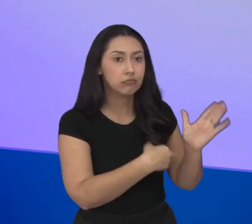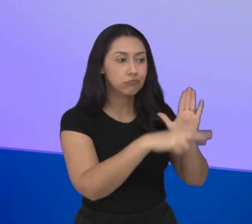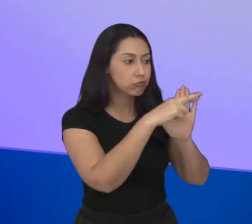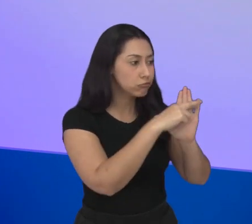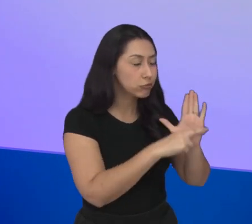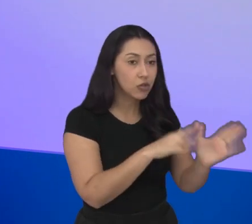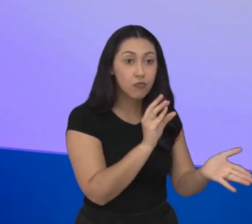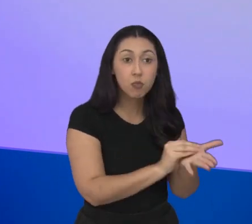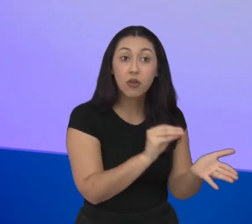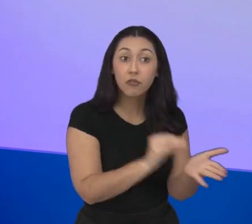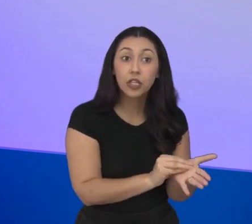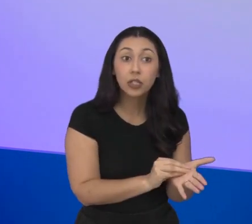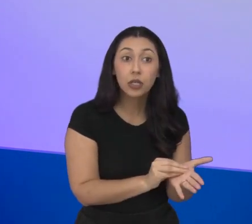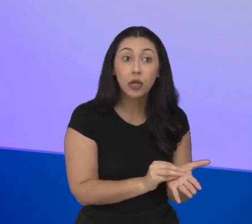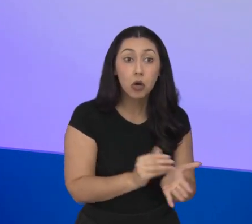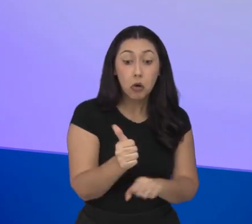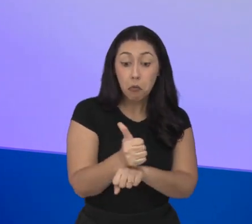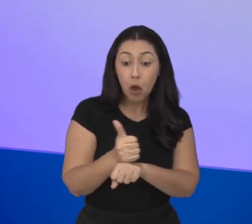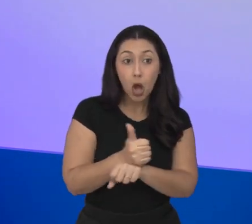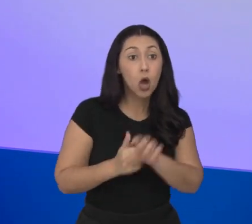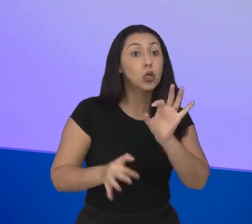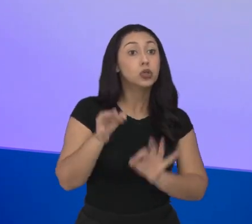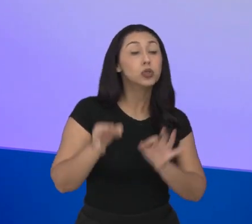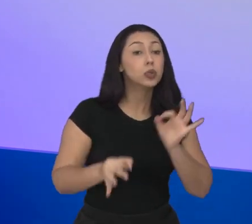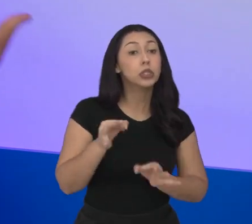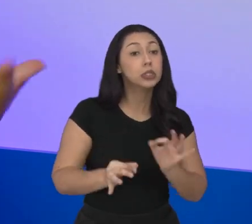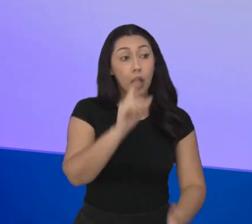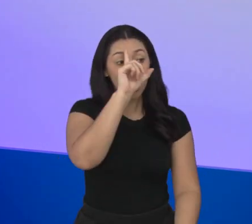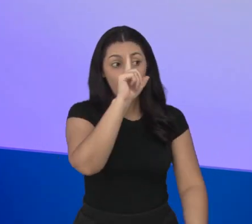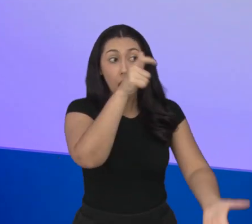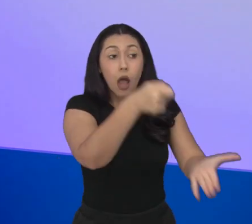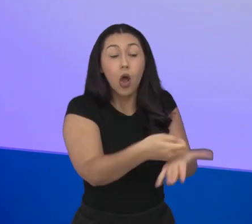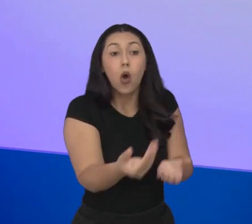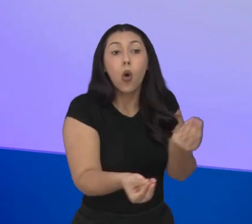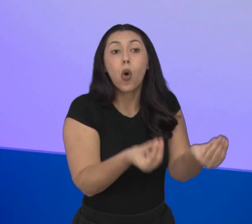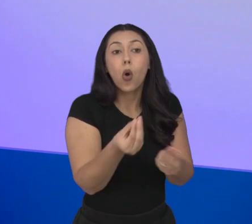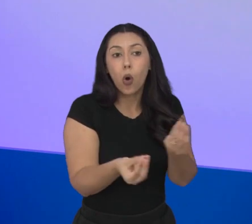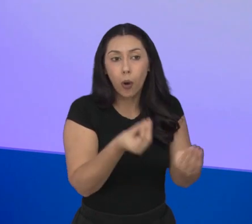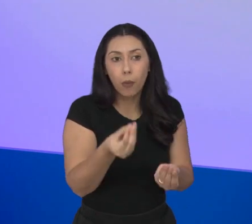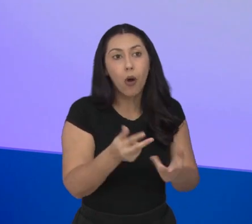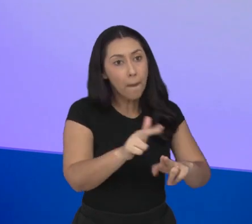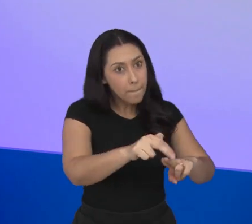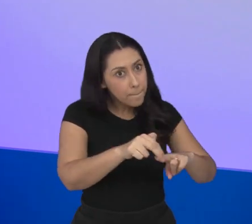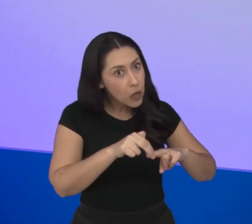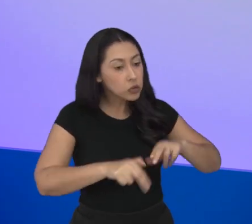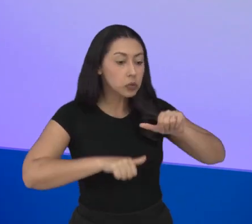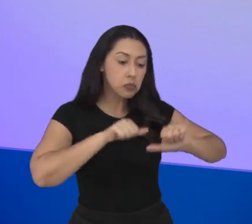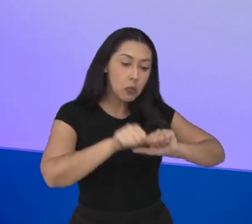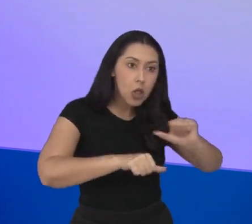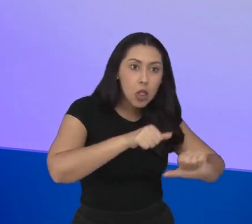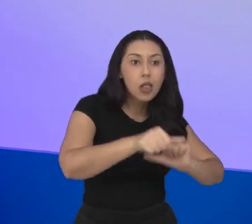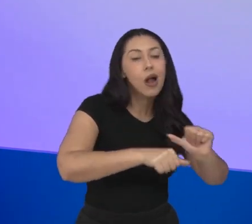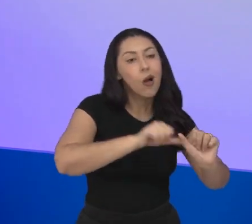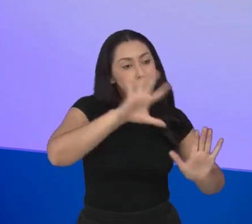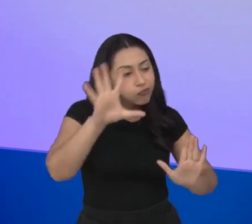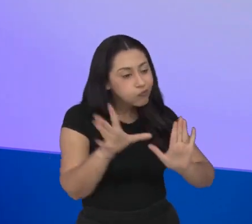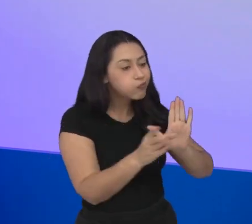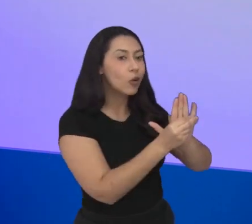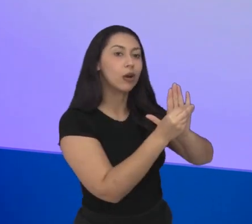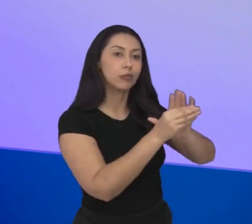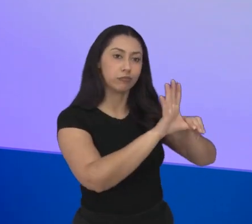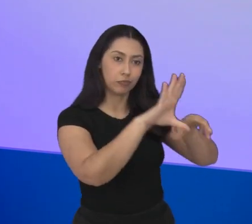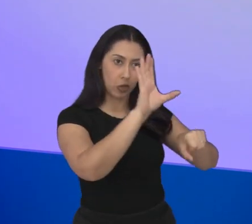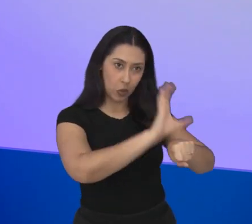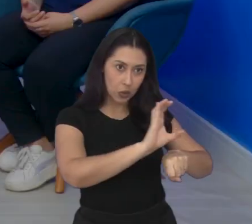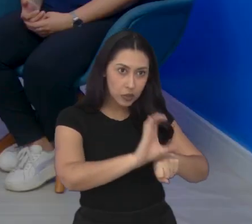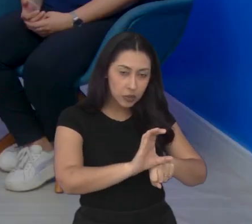regra absoluta sobre aquilo, como é que fica um juiz para julgar? Para qual caminho ele deve seguir? Então, essas transformações, elas são compiladas dentro do Código